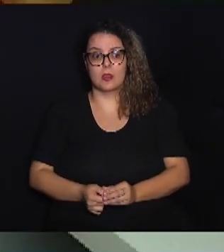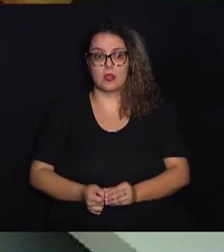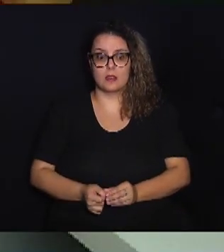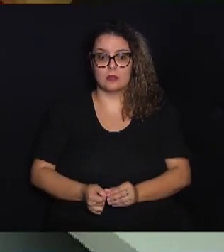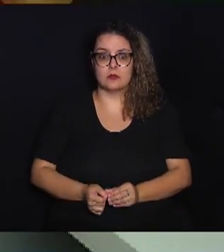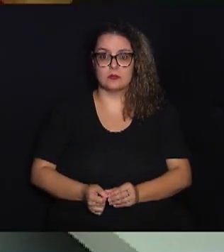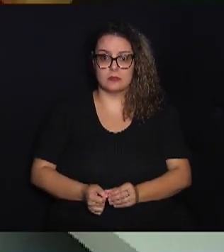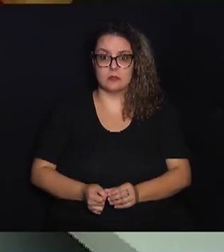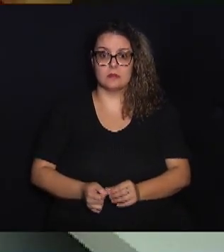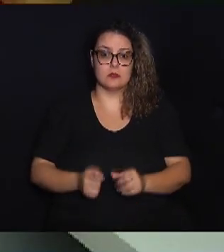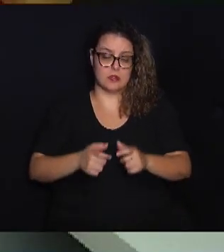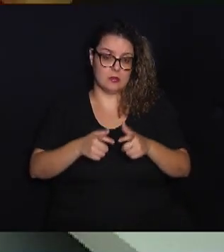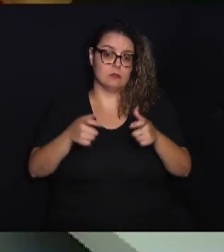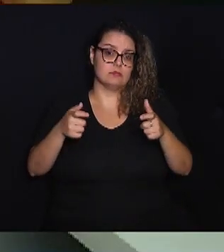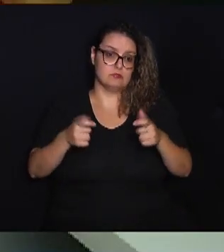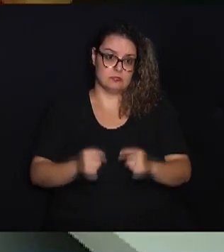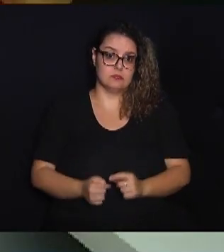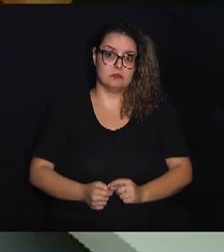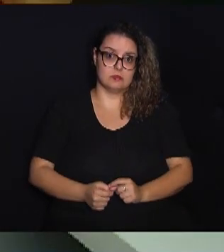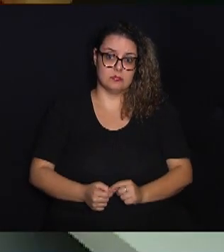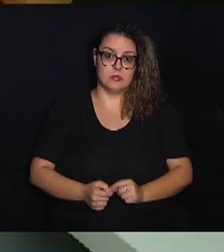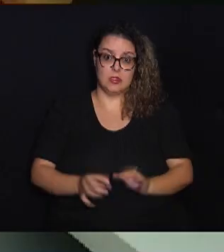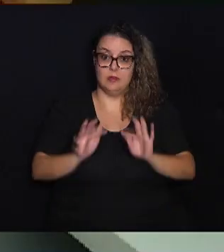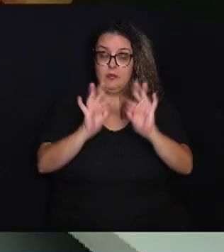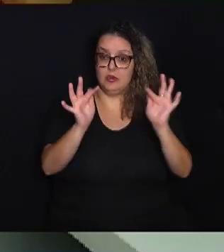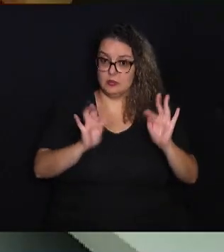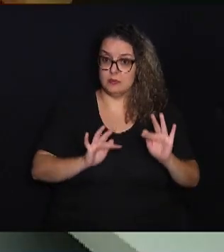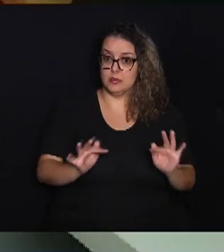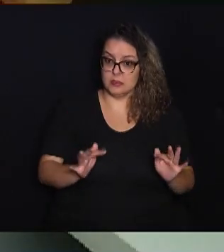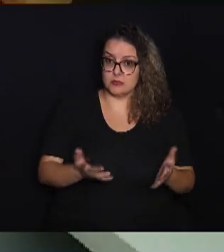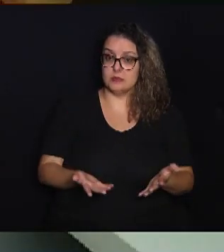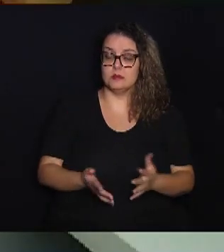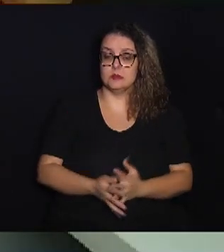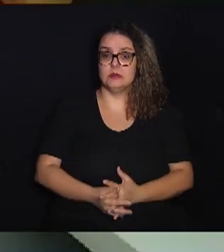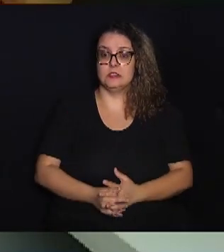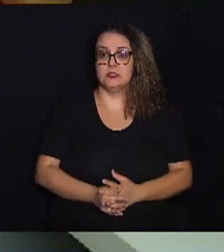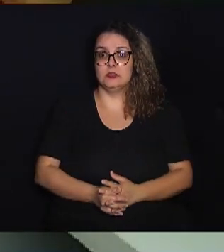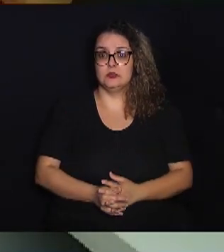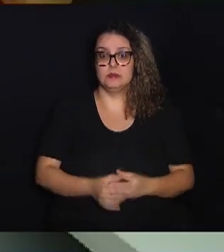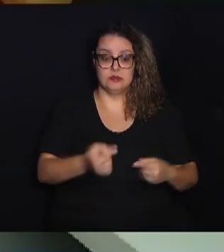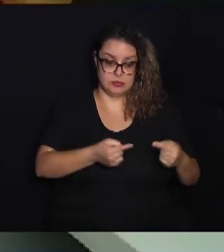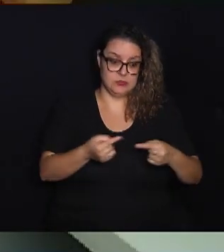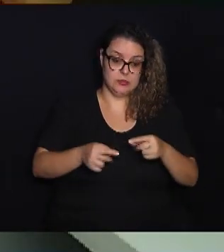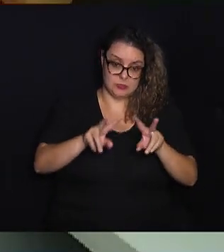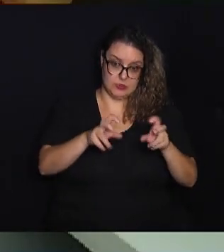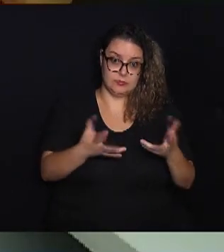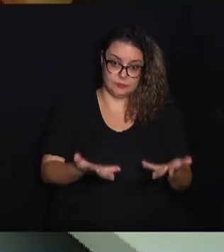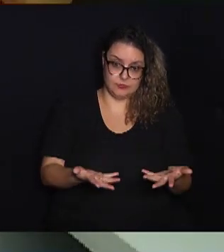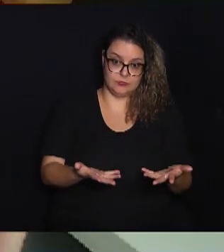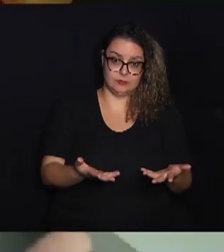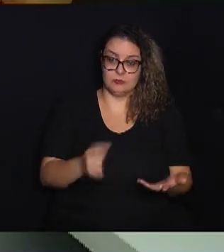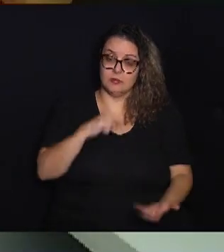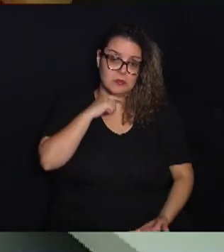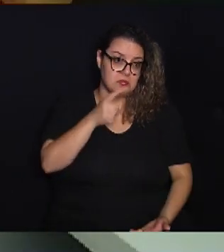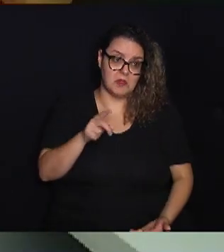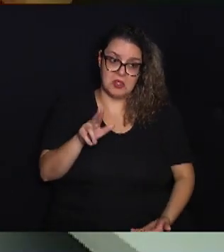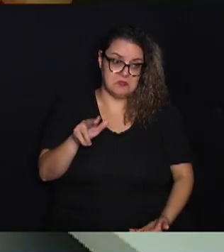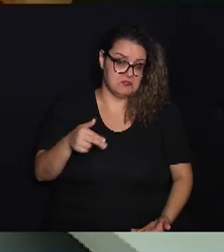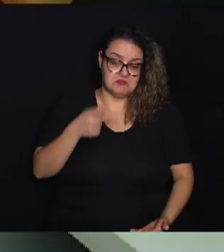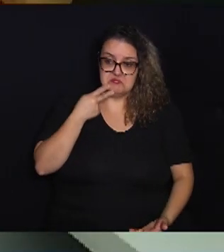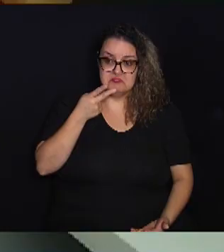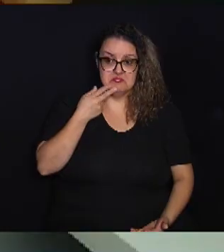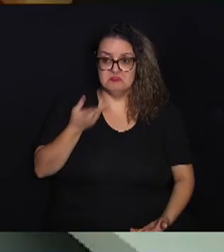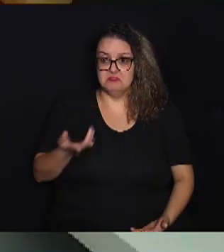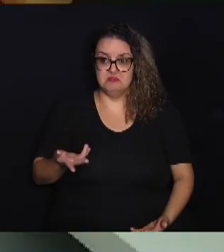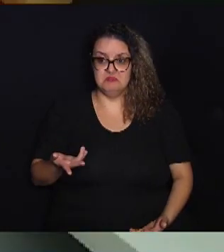muito prevalente e felizmente a gente está cada vez mais discutindo o tema, porque era uma coisa que ninguém